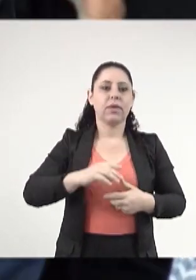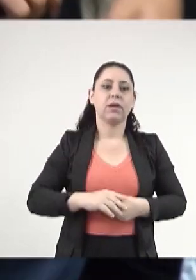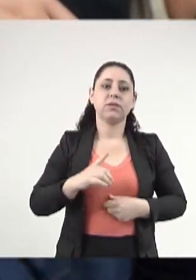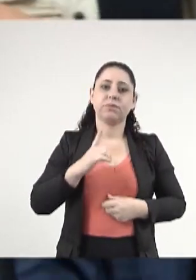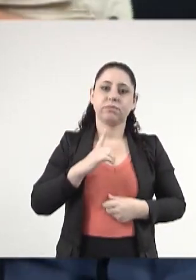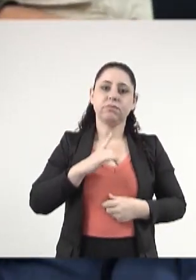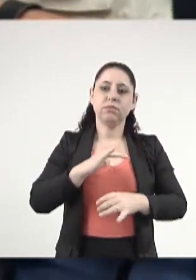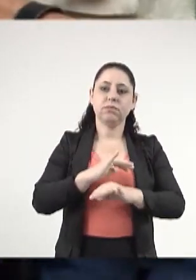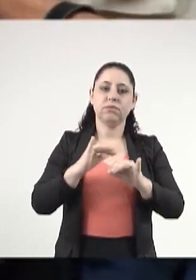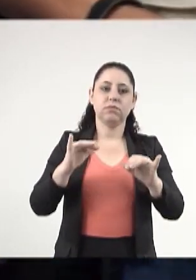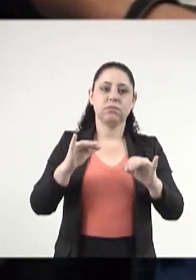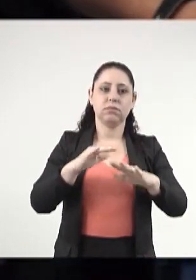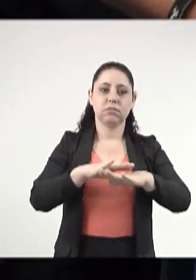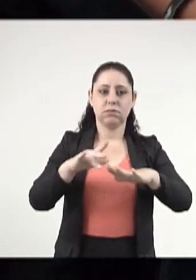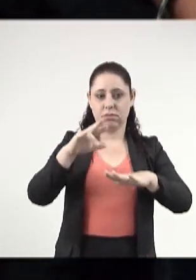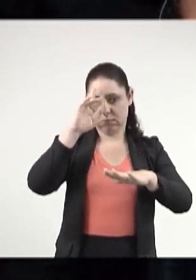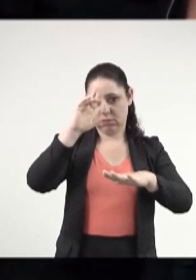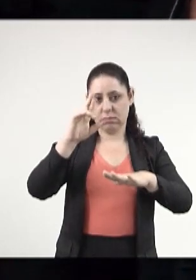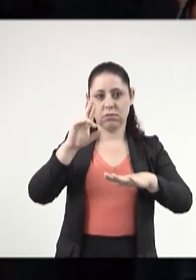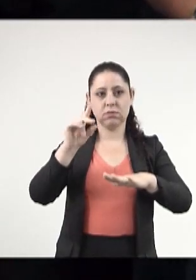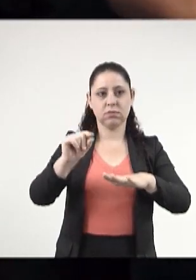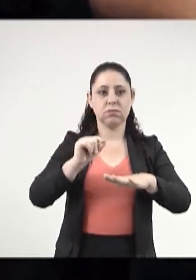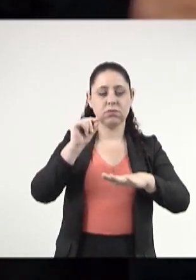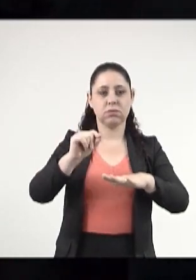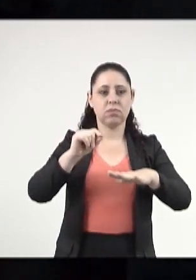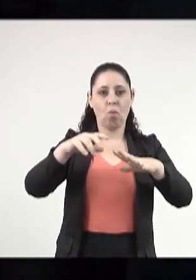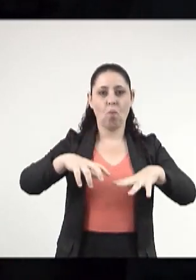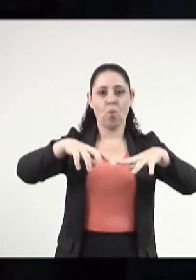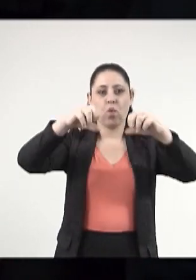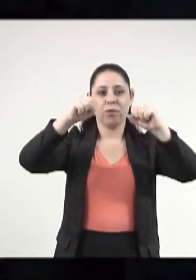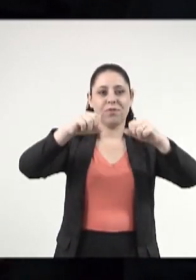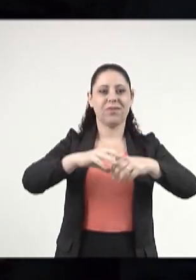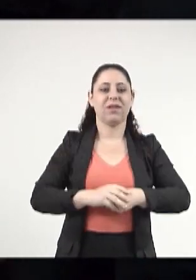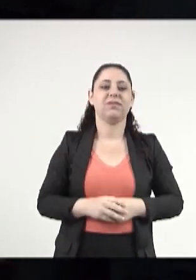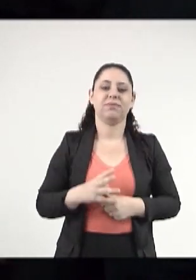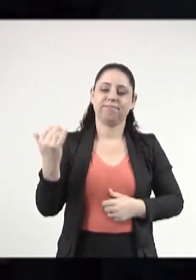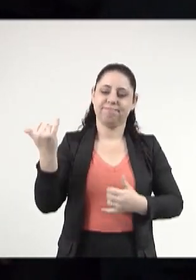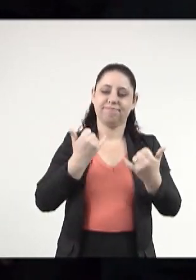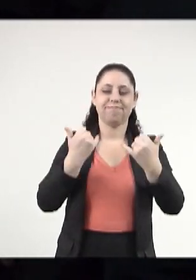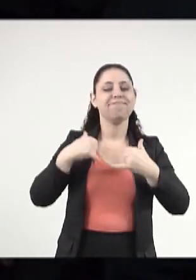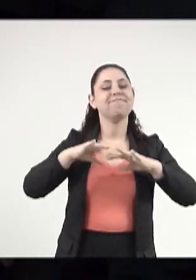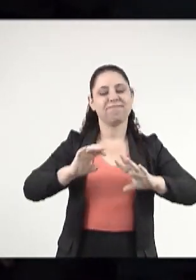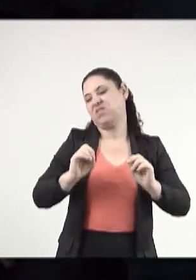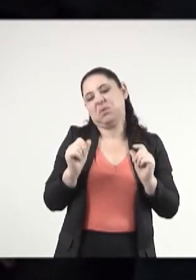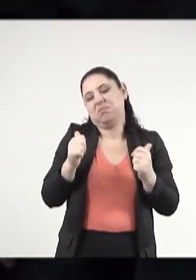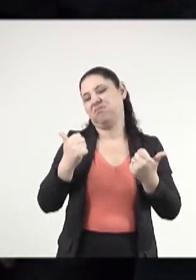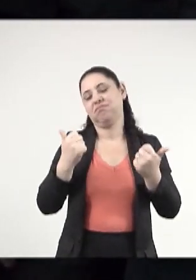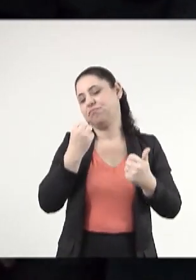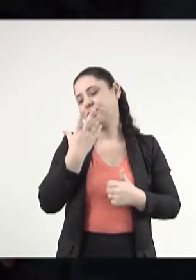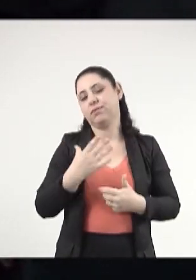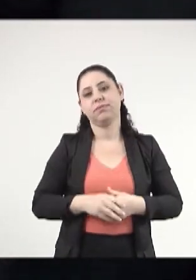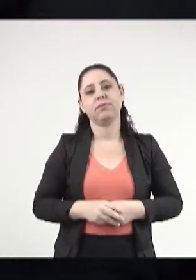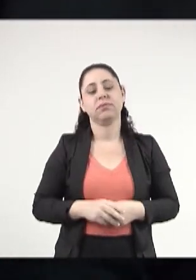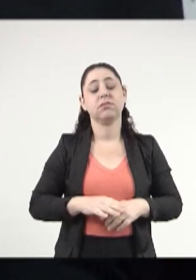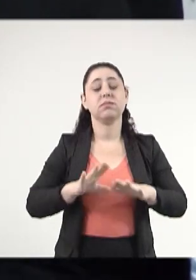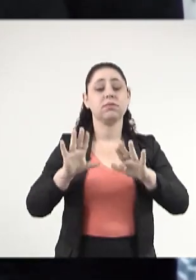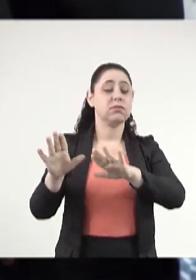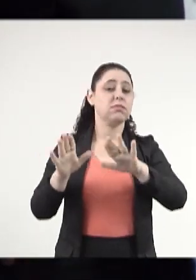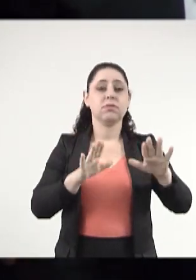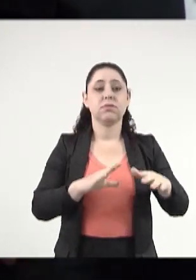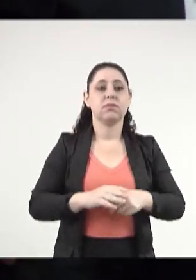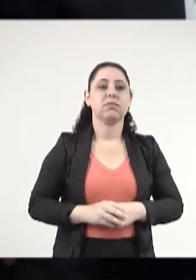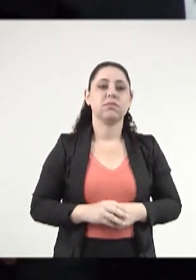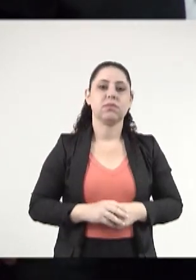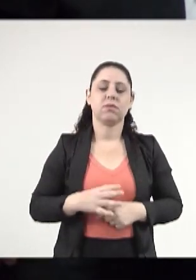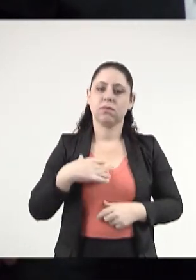uma informação aqui da mesa diretora que foi o senhor que desligou a luz aí enquanto eu falava. Tá bom. Mas,